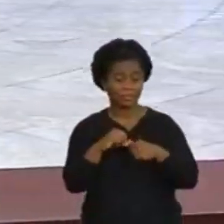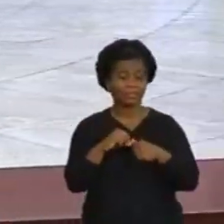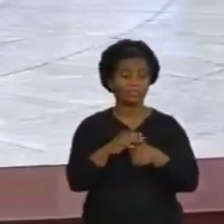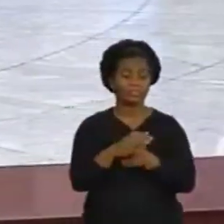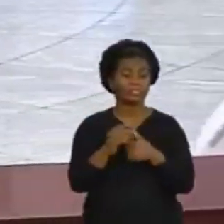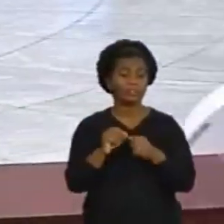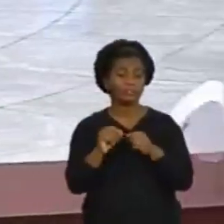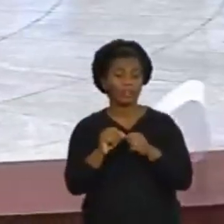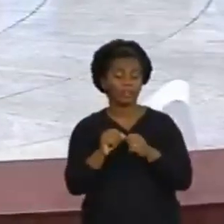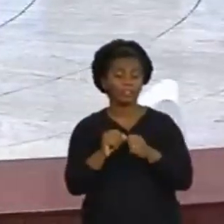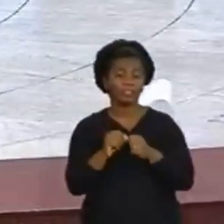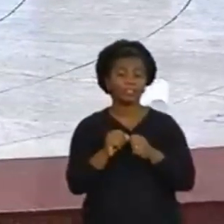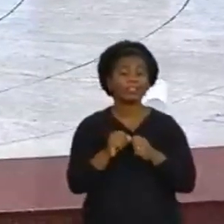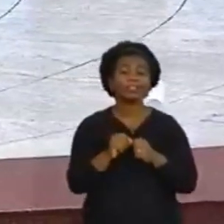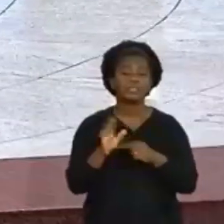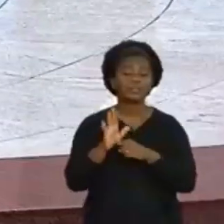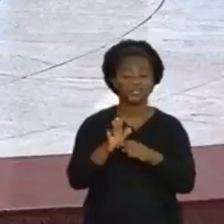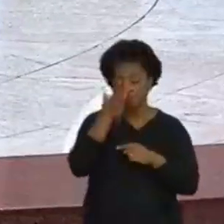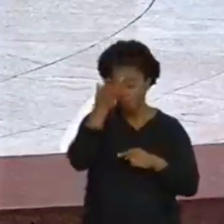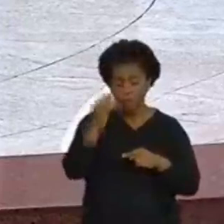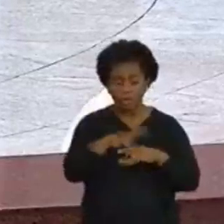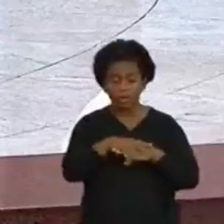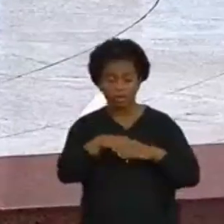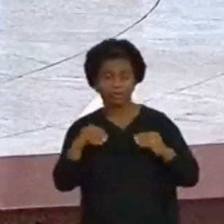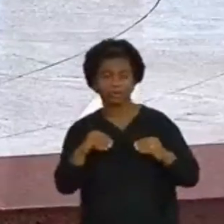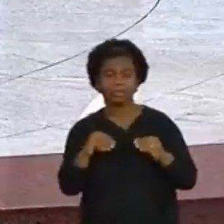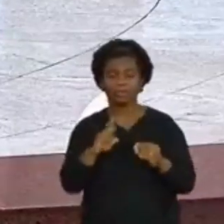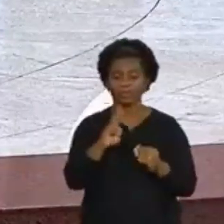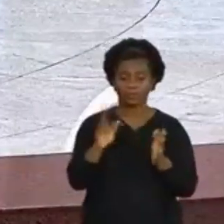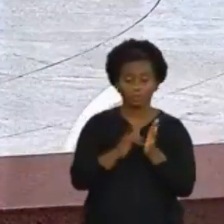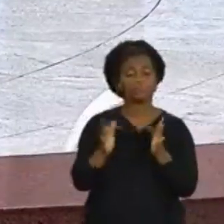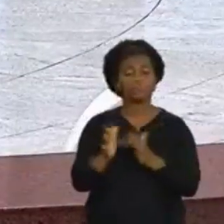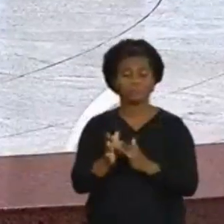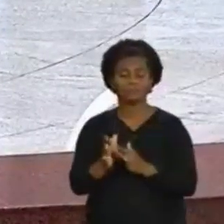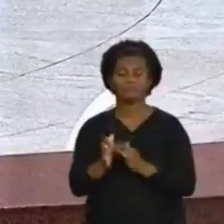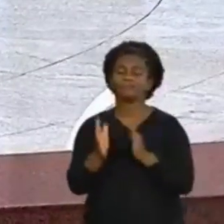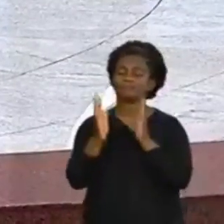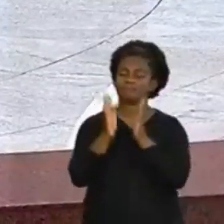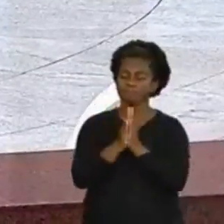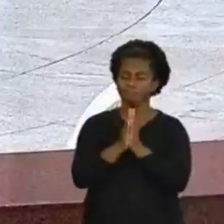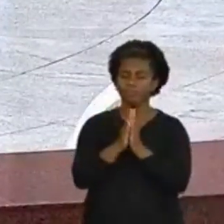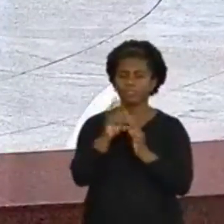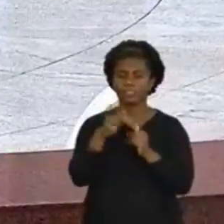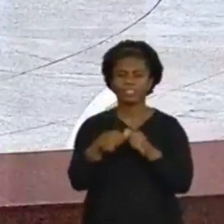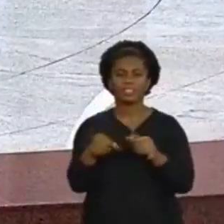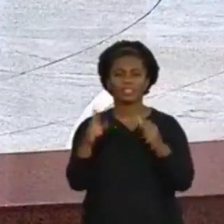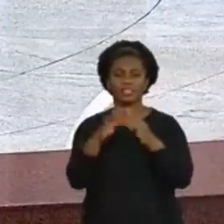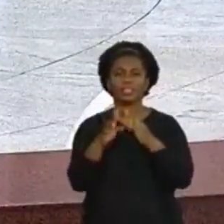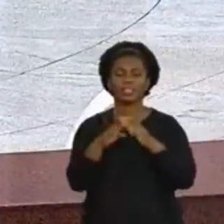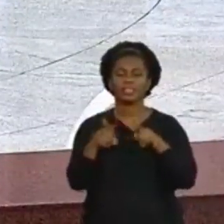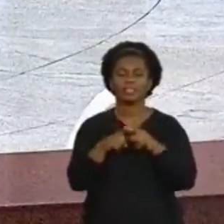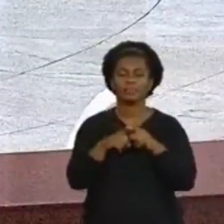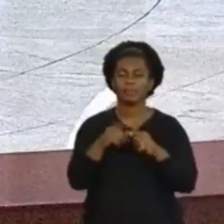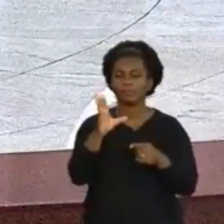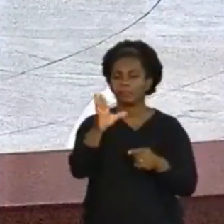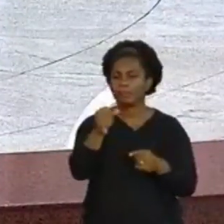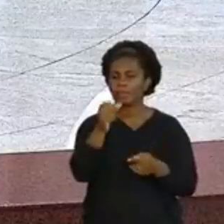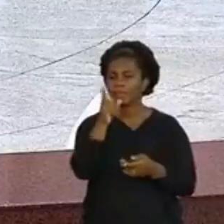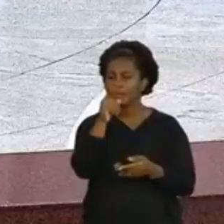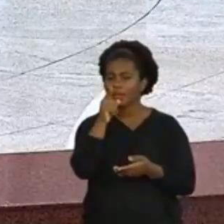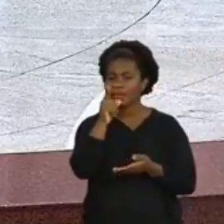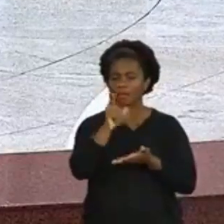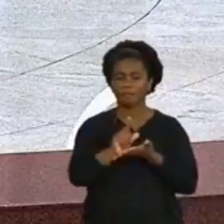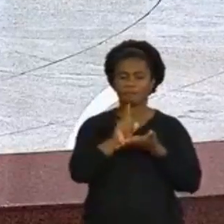água. Você que está em casa, levante a água. Meu Deus, em nome de Jesus, que testemunhos como o